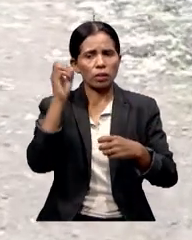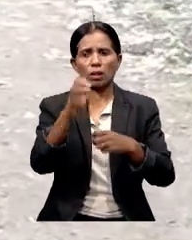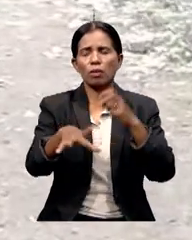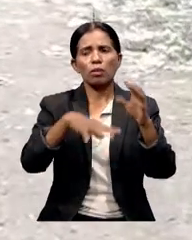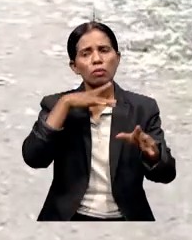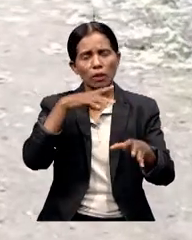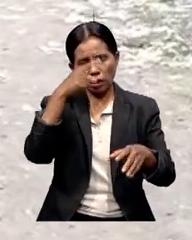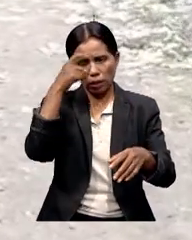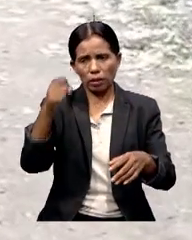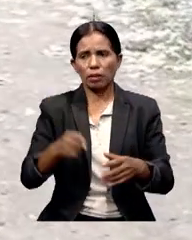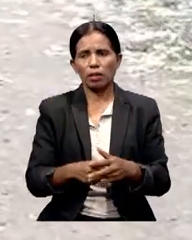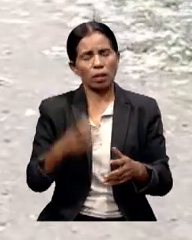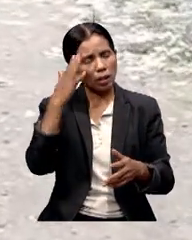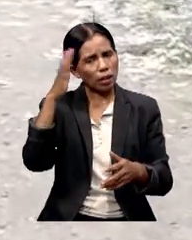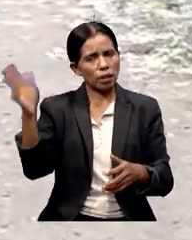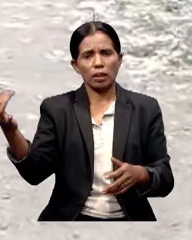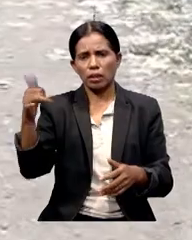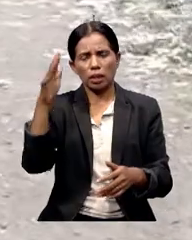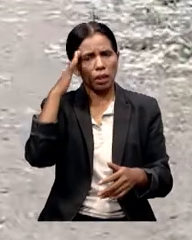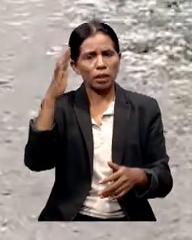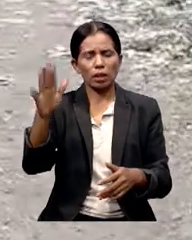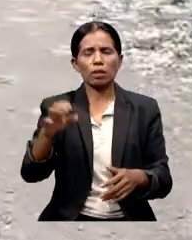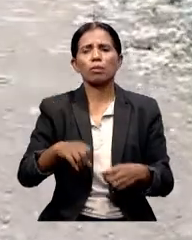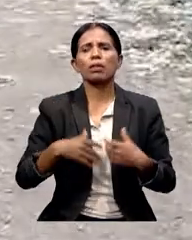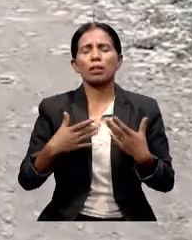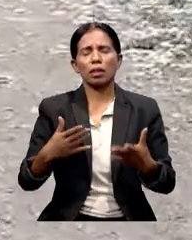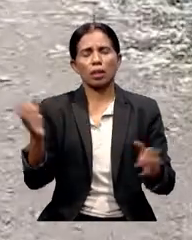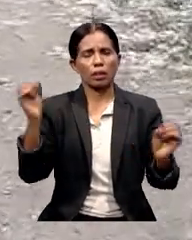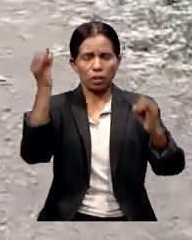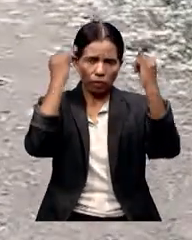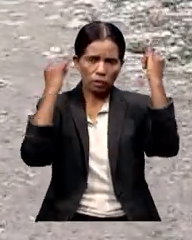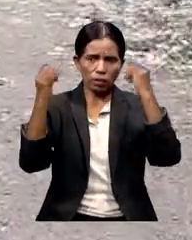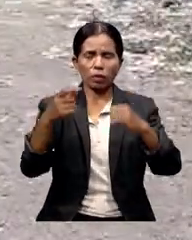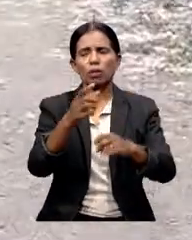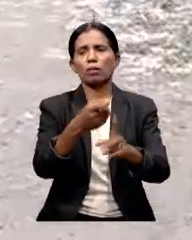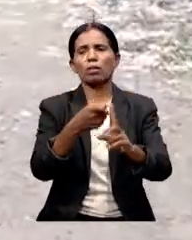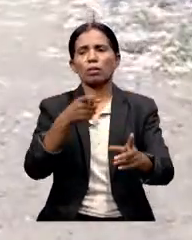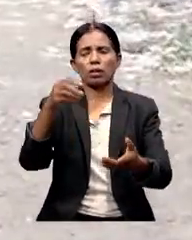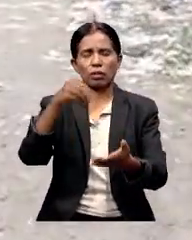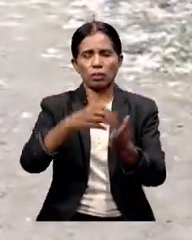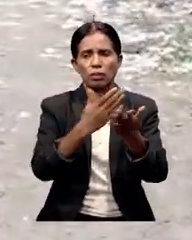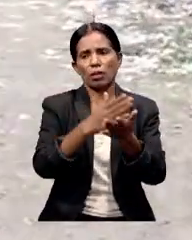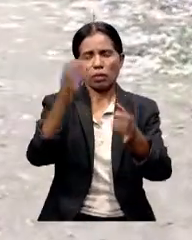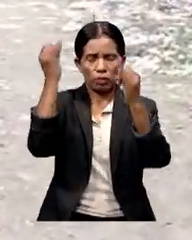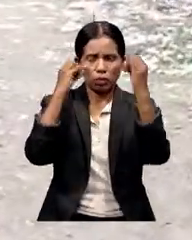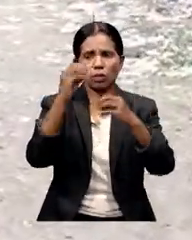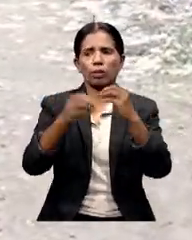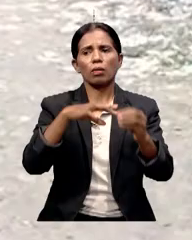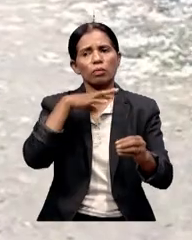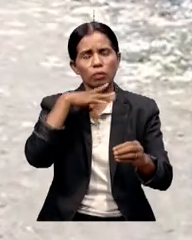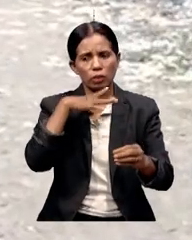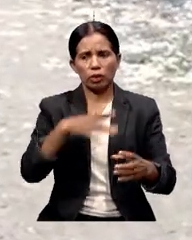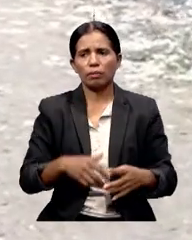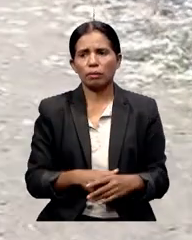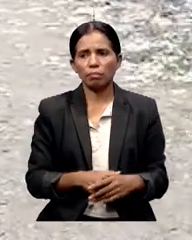tamba aten sira menes konisimentu ka o la informasi usi autoridad de KNZO si me bebe durante pasa informasi sama pa asunto lisu linia